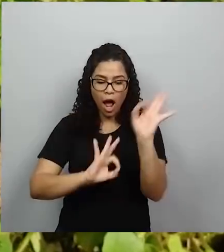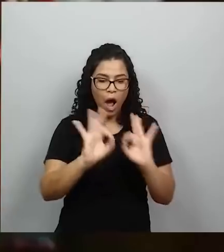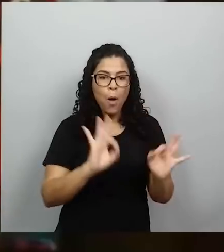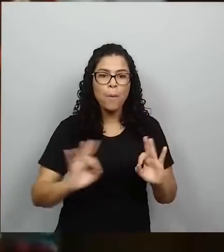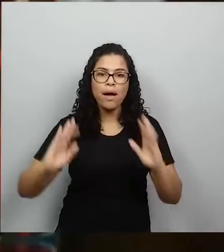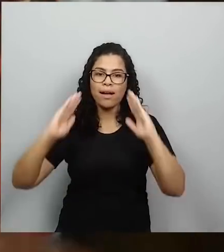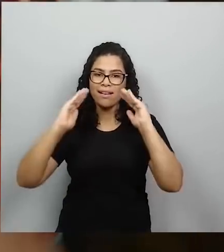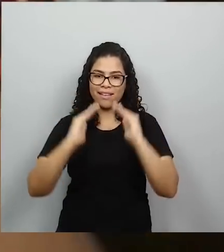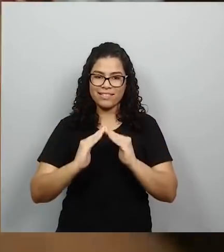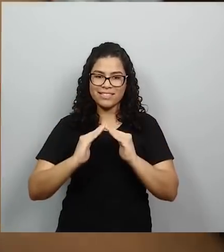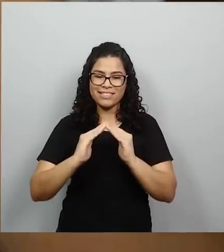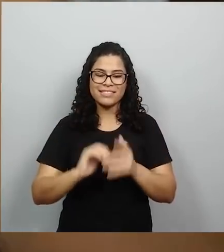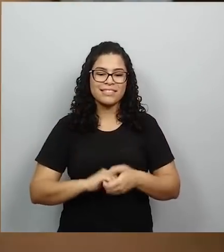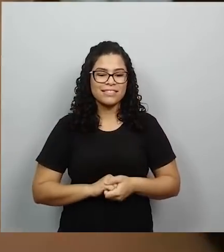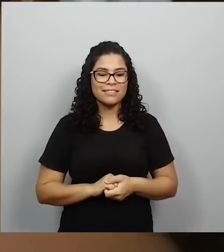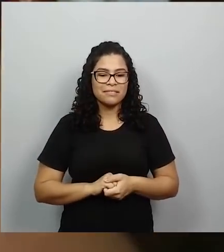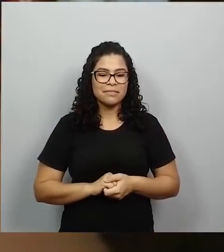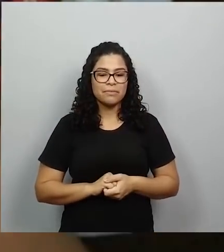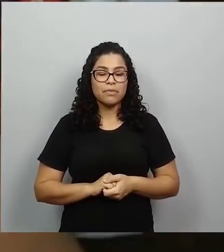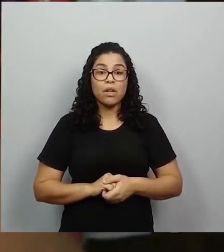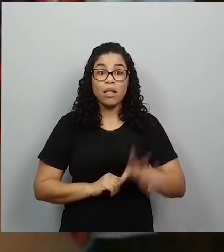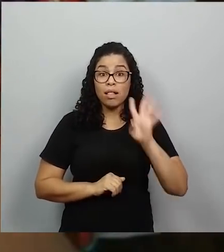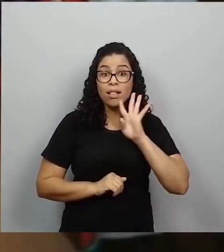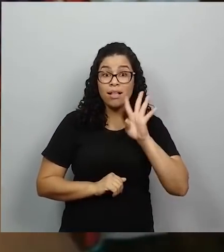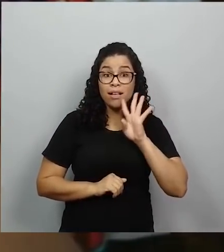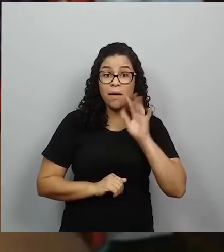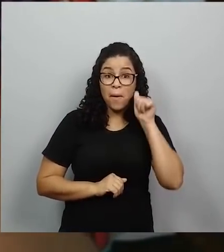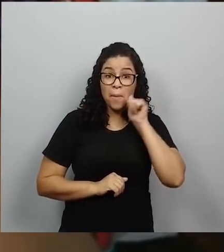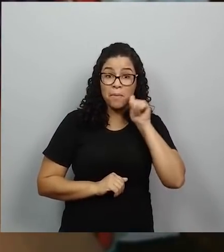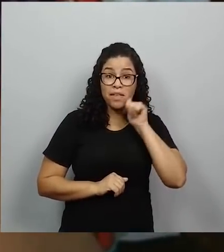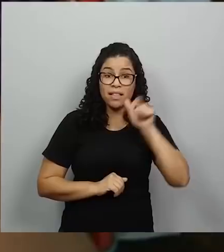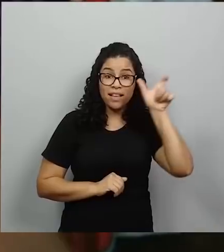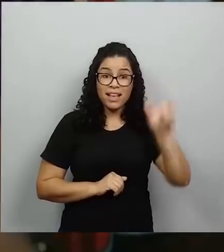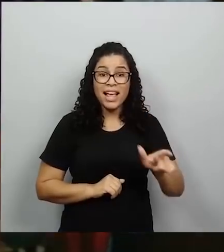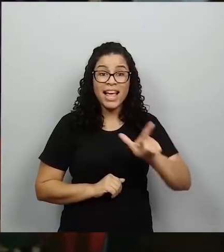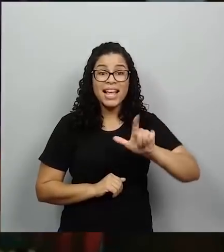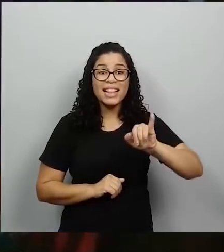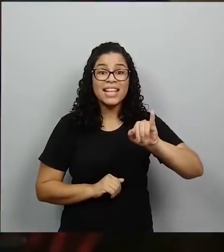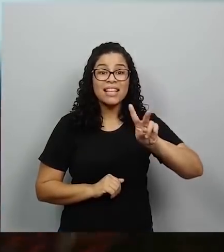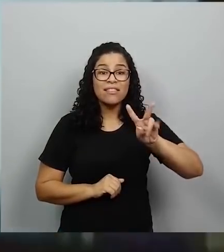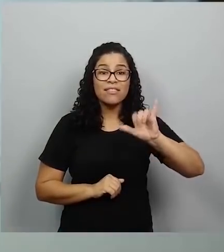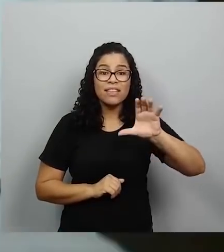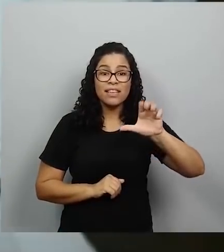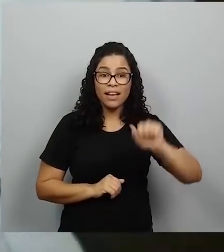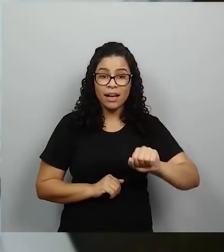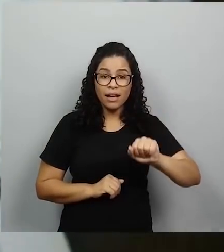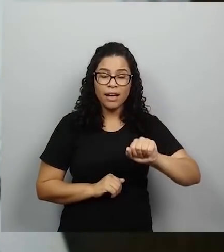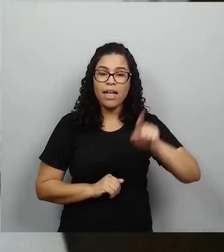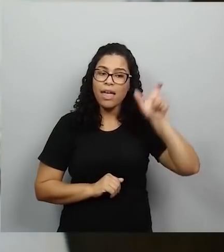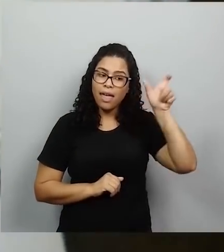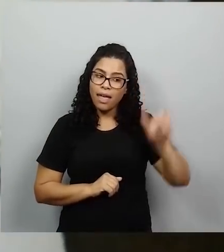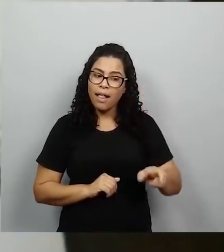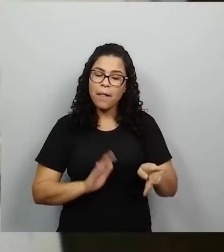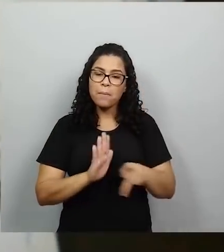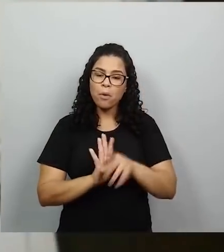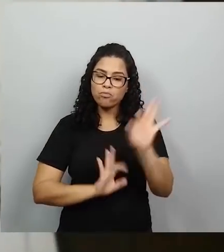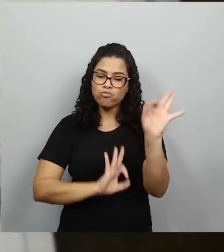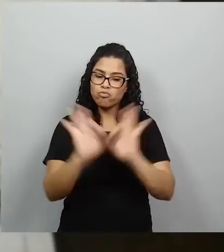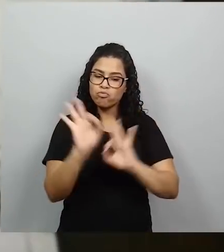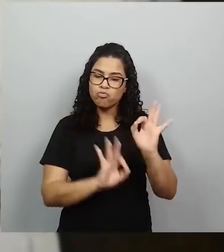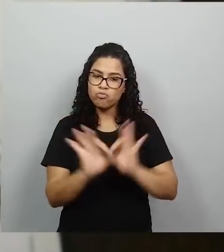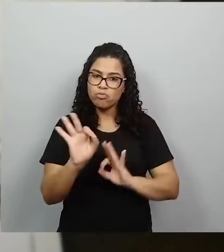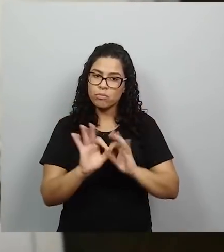casa. Olha só que legal como a Lívia seca as plantas lá na casa dela. A Lívia é ilustradora e design e ela